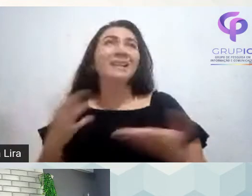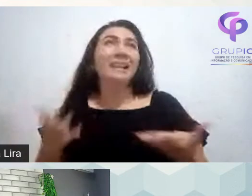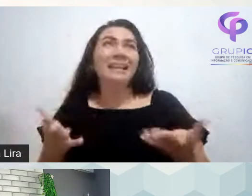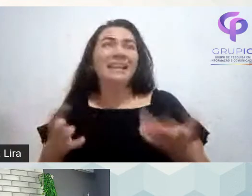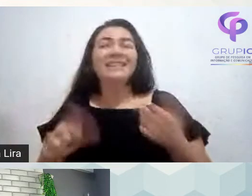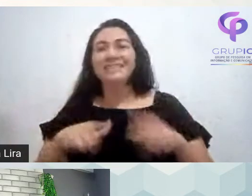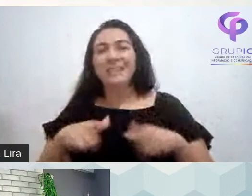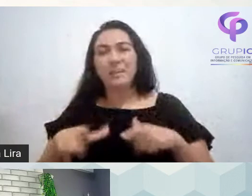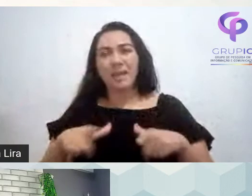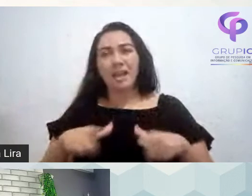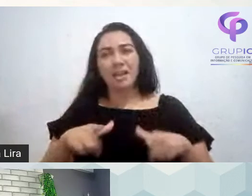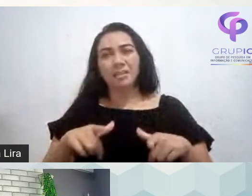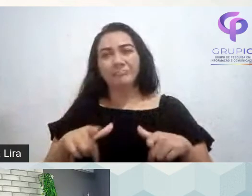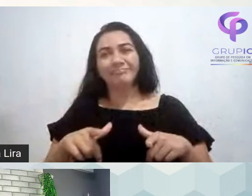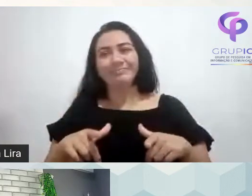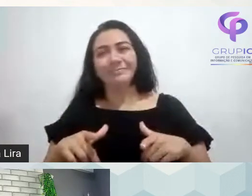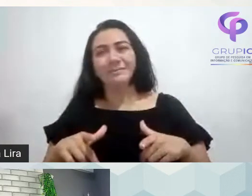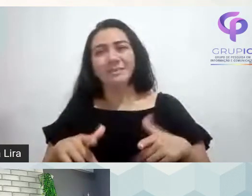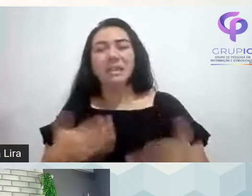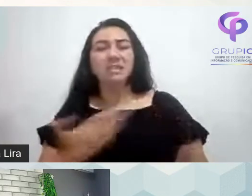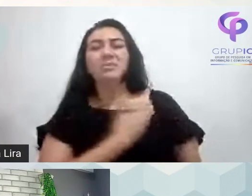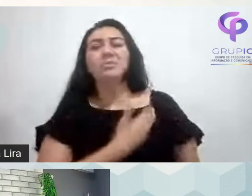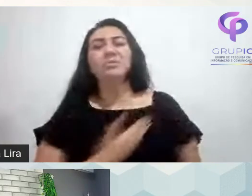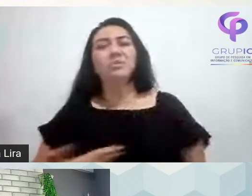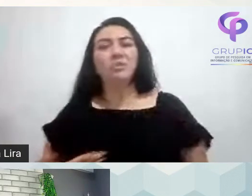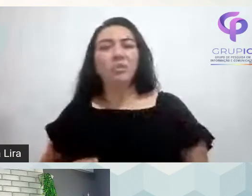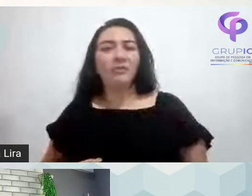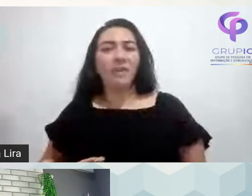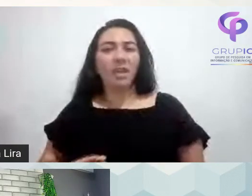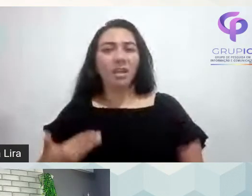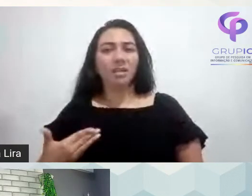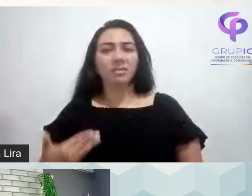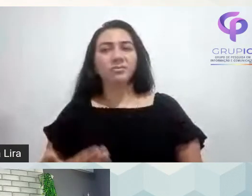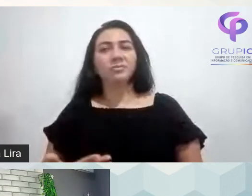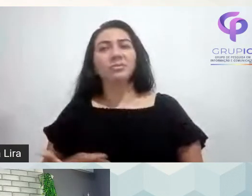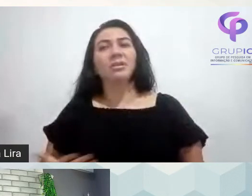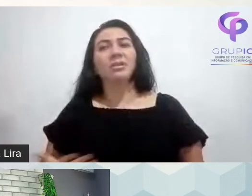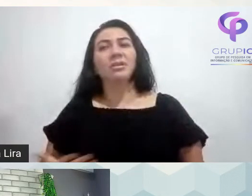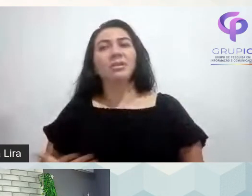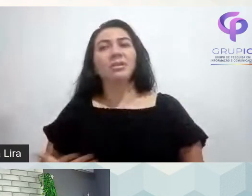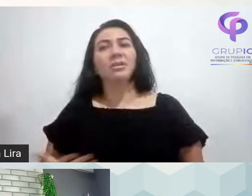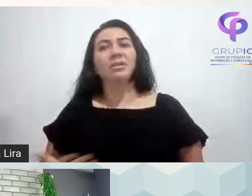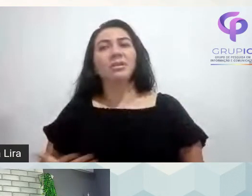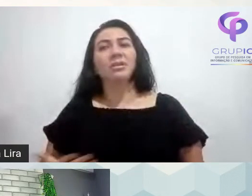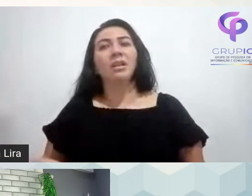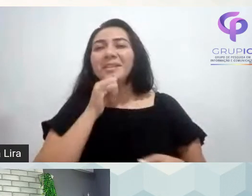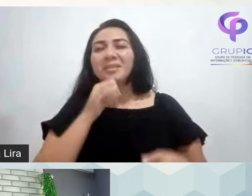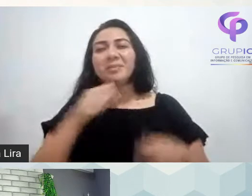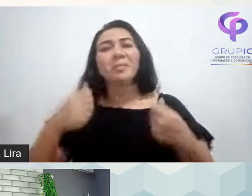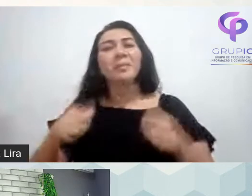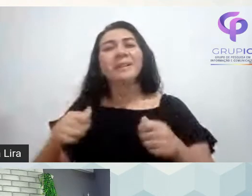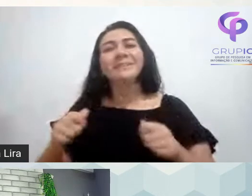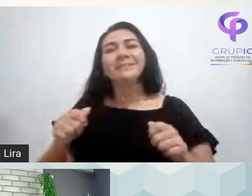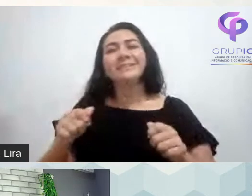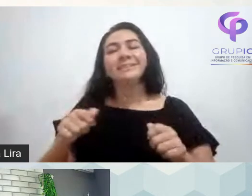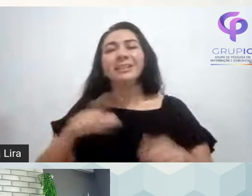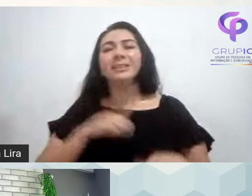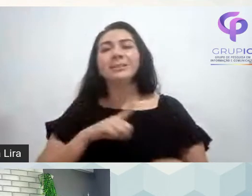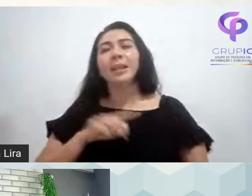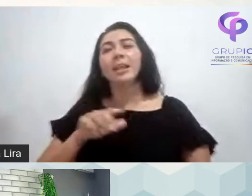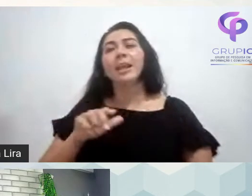olha, tem que ter uma rampa, que tem que ter 60 graus, não pode ser coisa, senão não vai dar, tem que